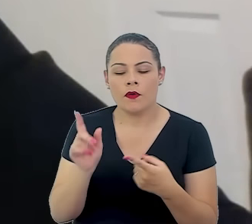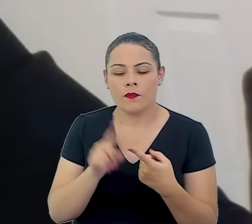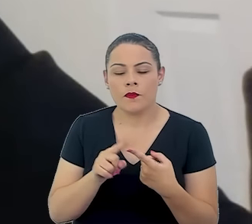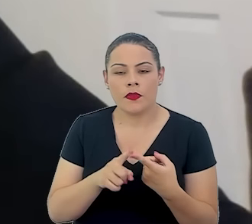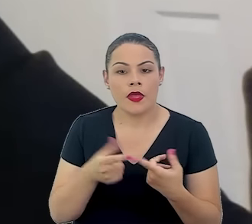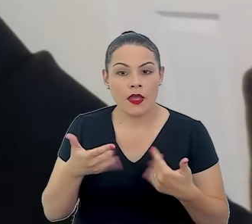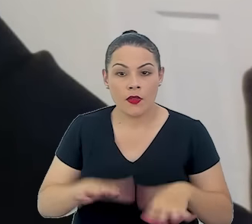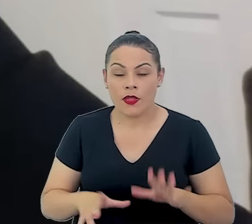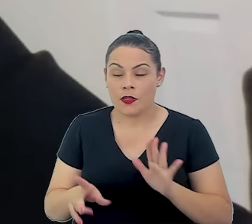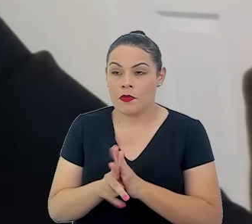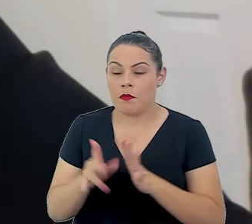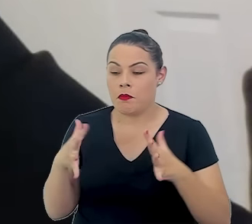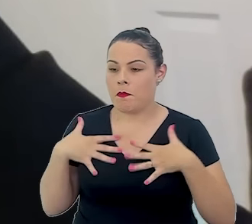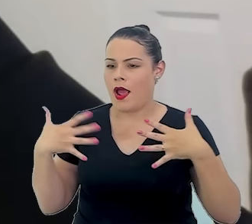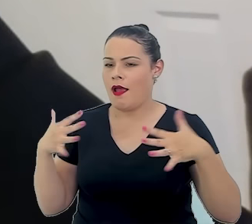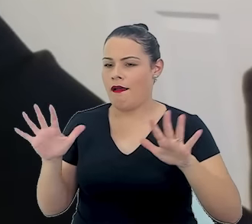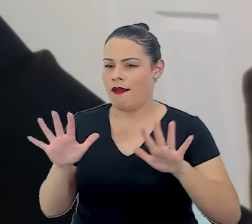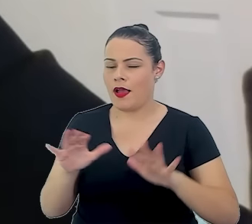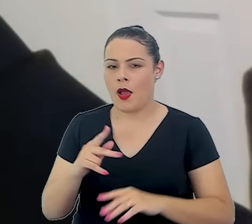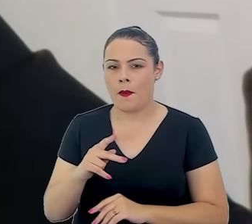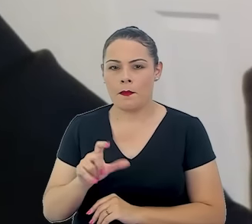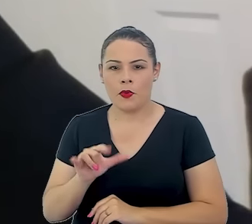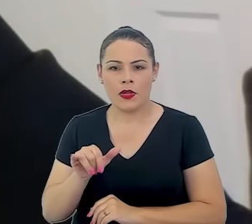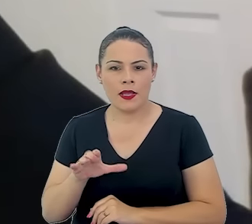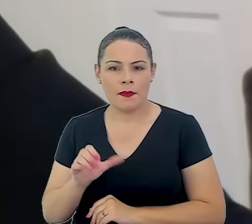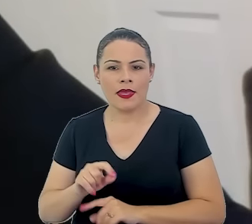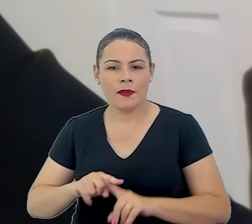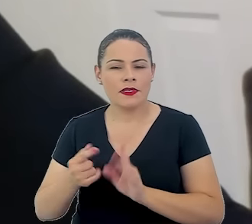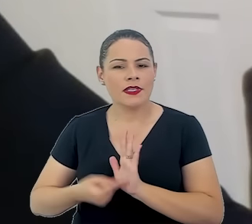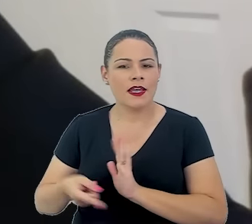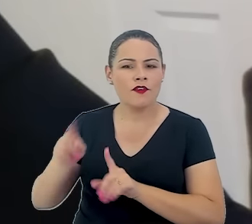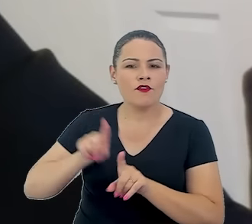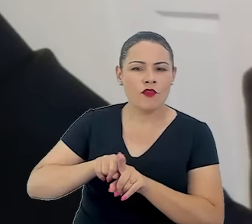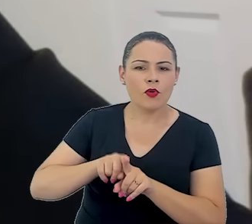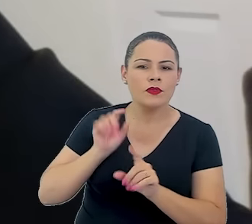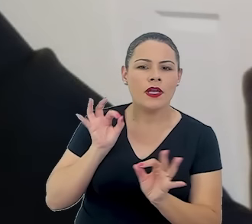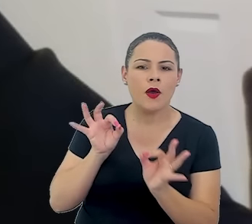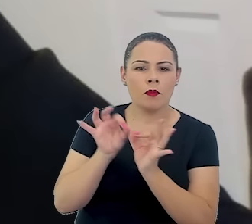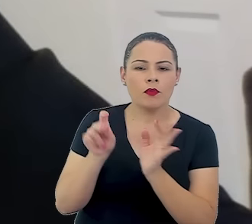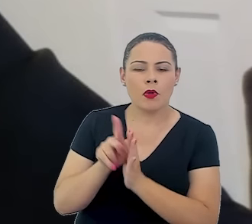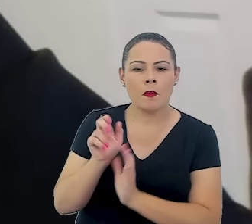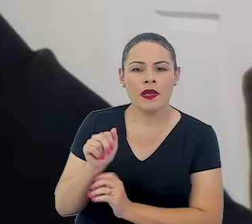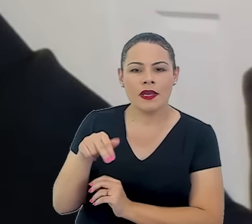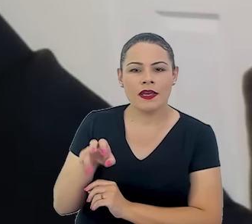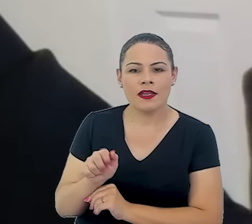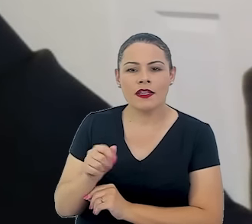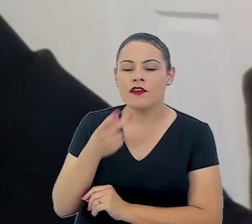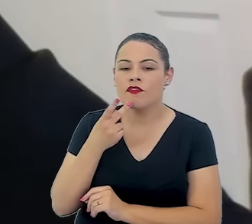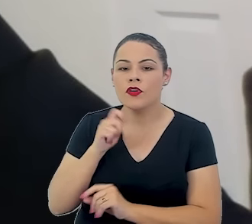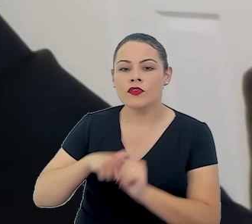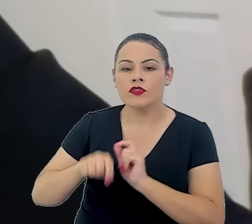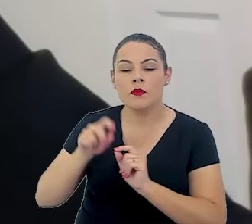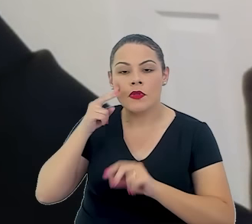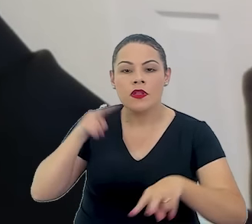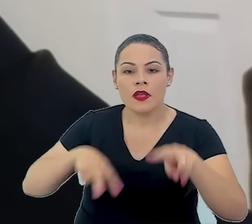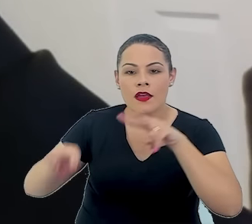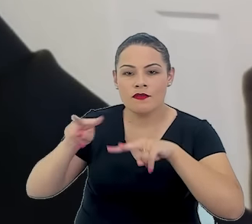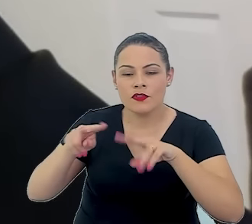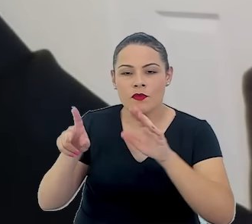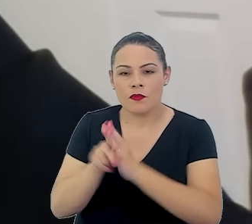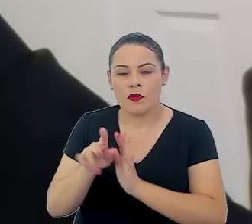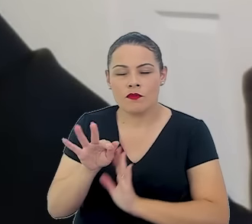sem querer eh polemizar eu gostaria de voltar rapidamente ao ponto que a anelisa fez sobre a visão do